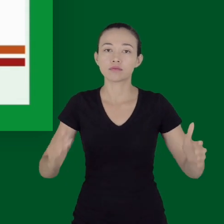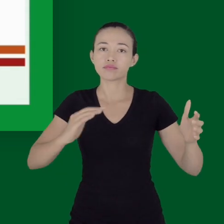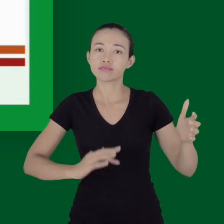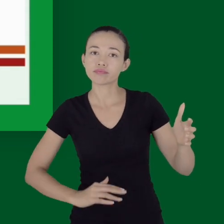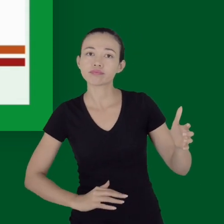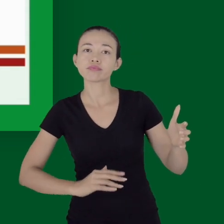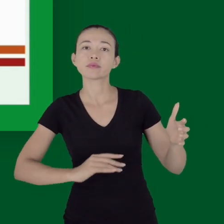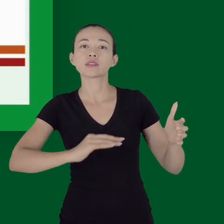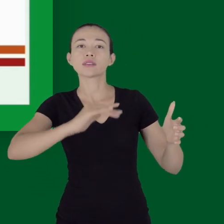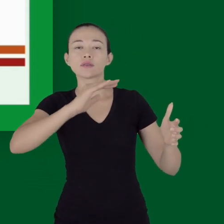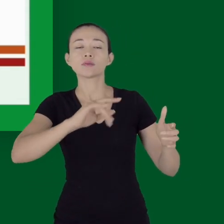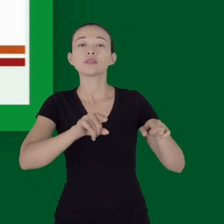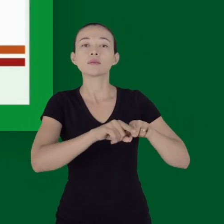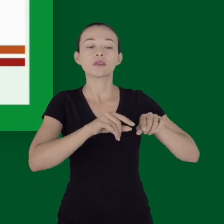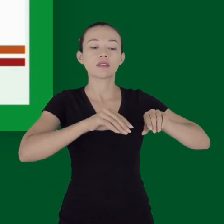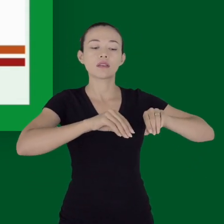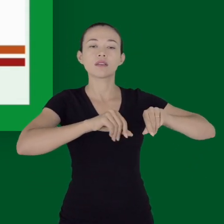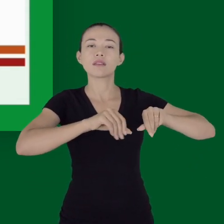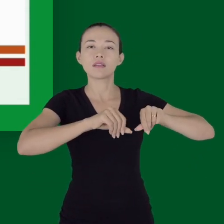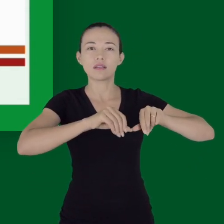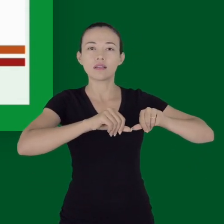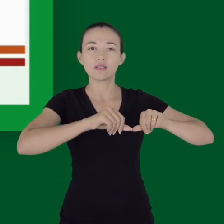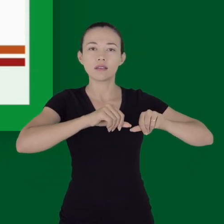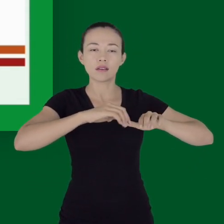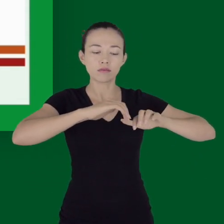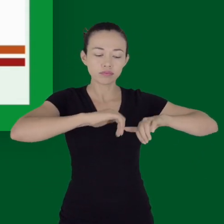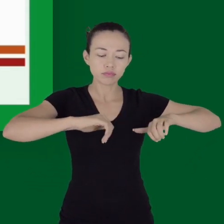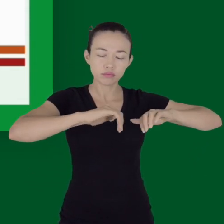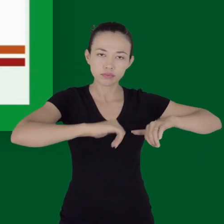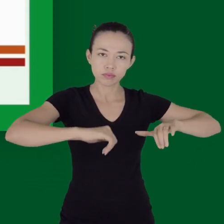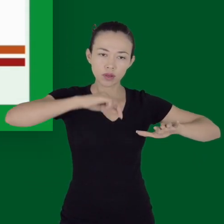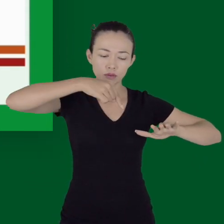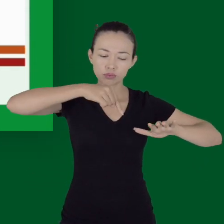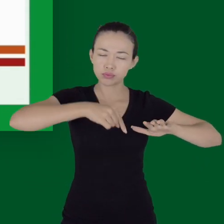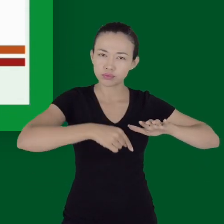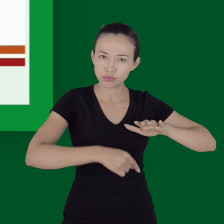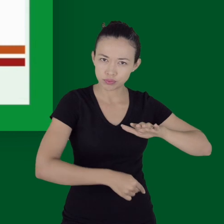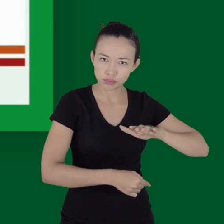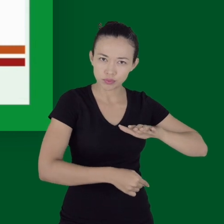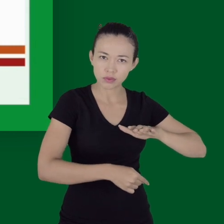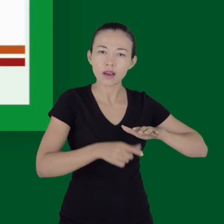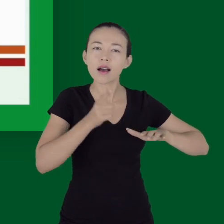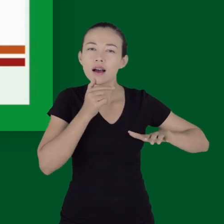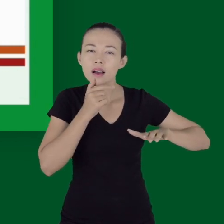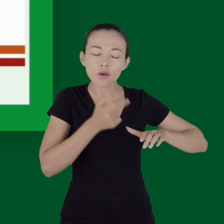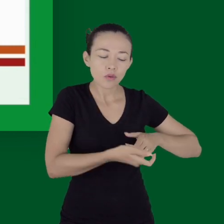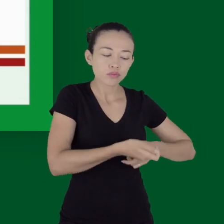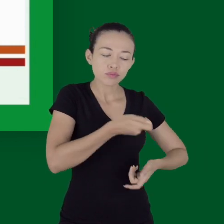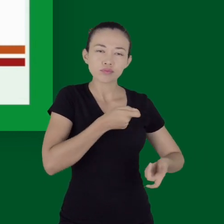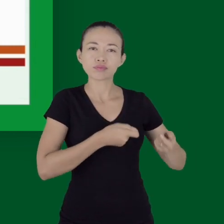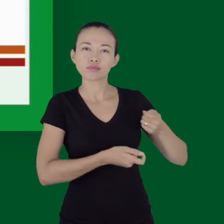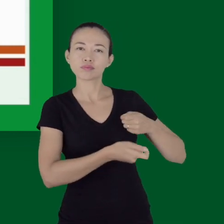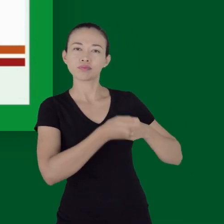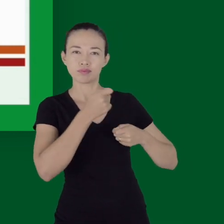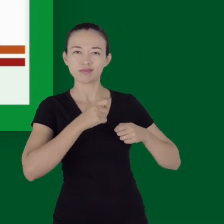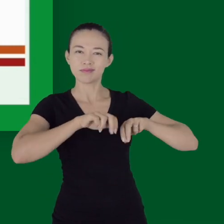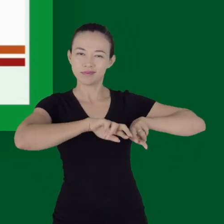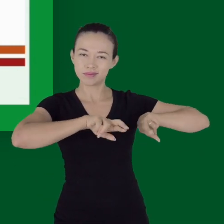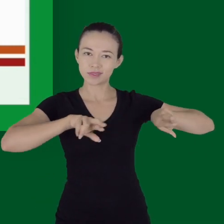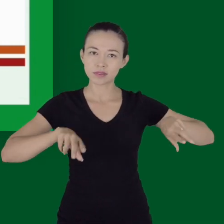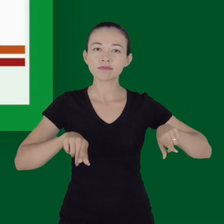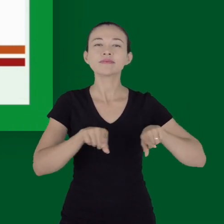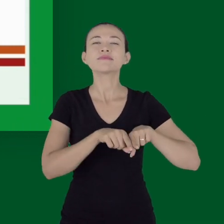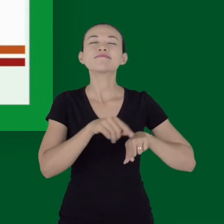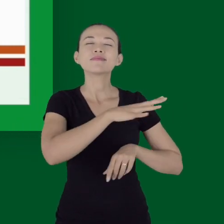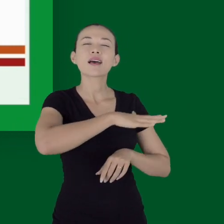casa e podem ocorrer também em barris, fontes, cisternas subterrâneas, poços rurais, que,